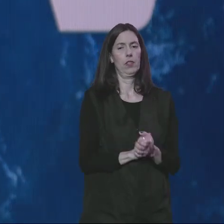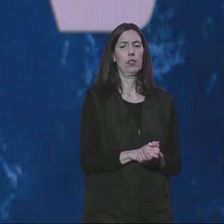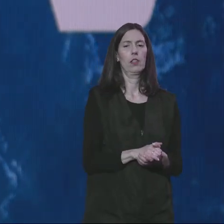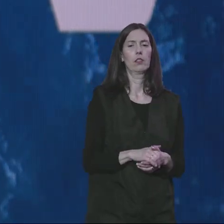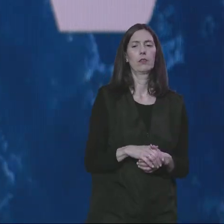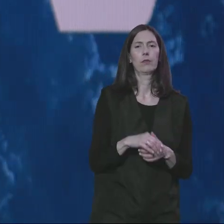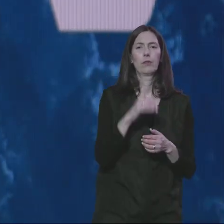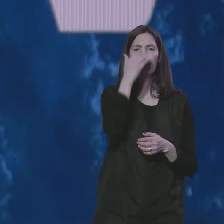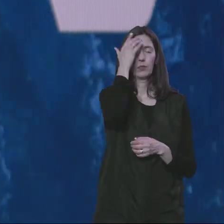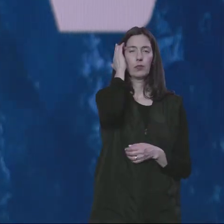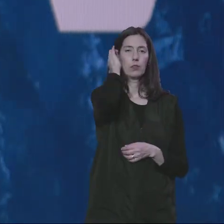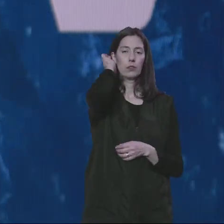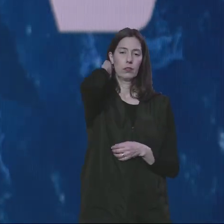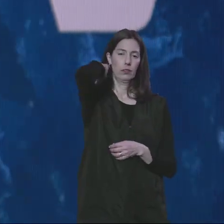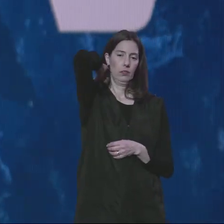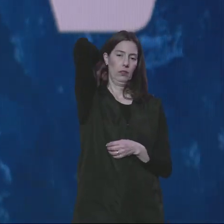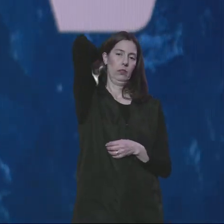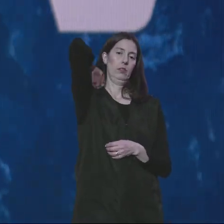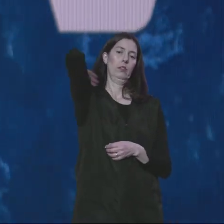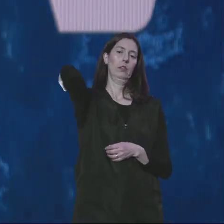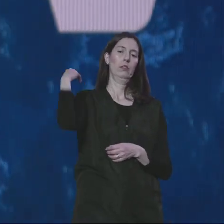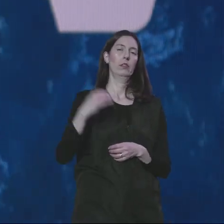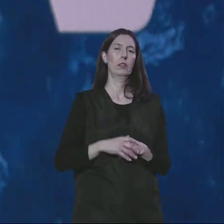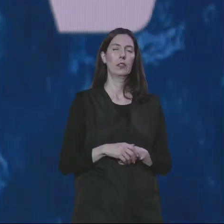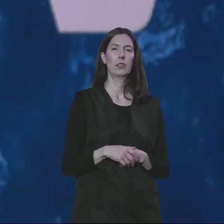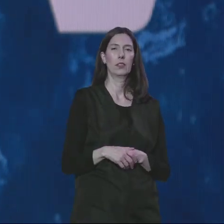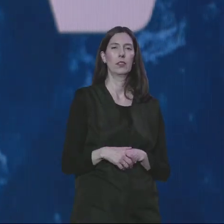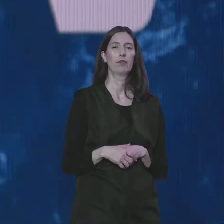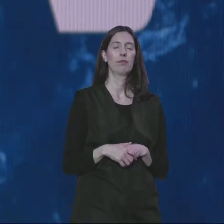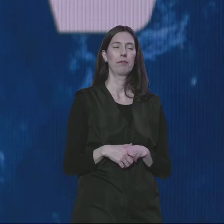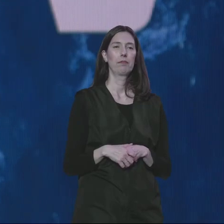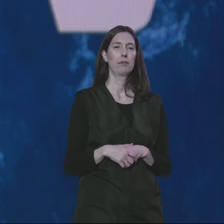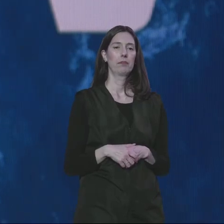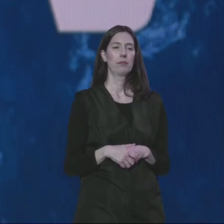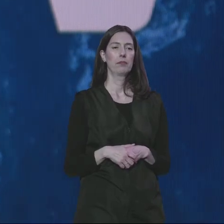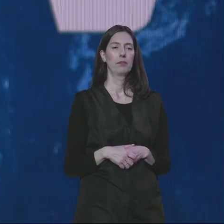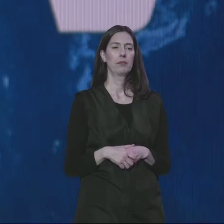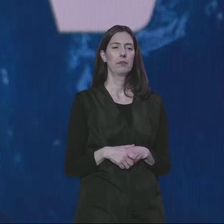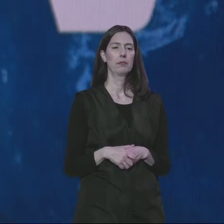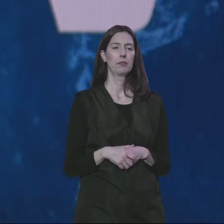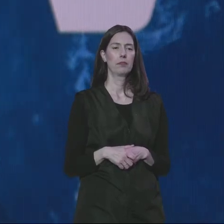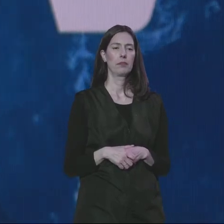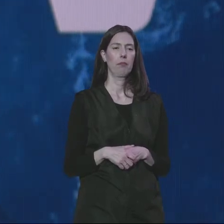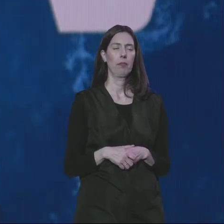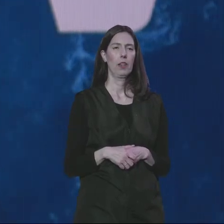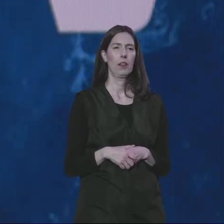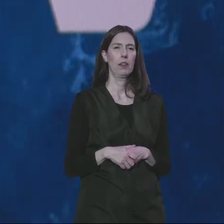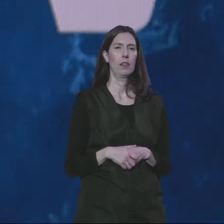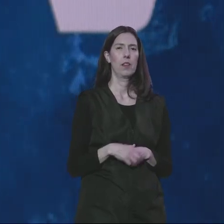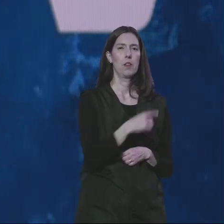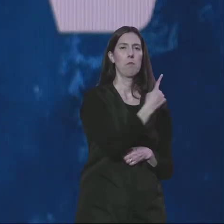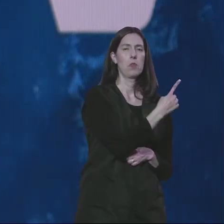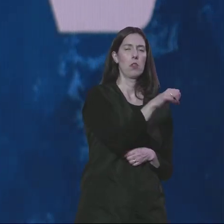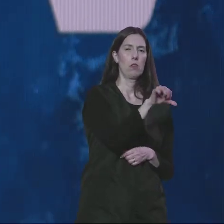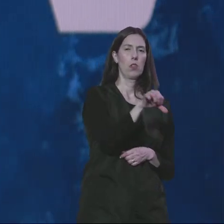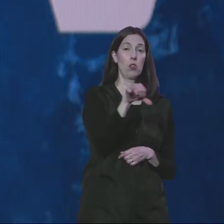Considerem a história que saiu na revista, não sei falar, que é um nome em inglês difícil aqui, de fevereiro de